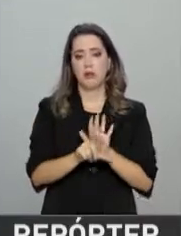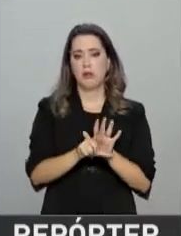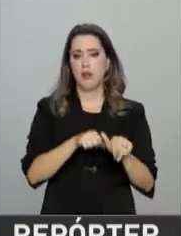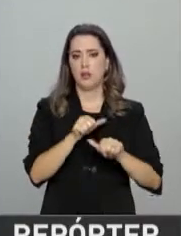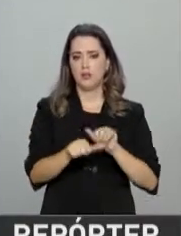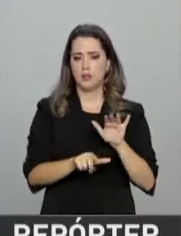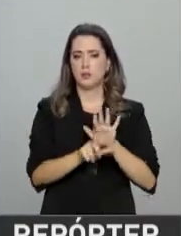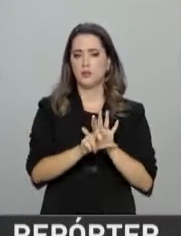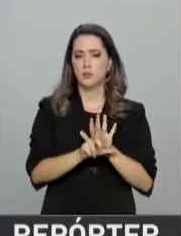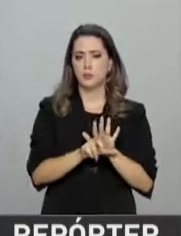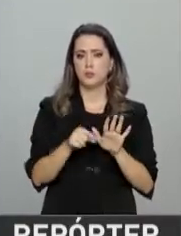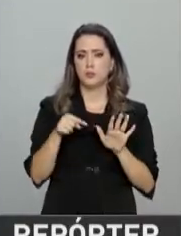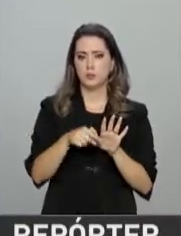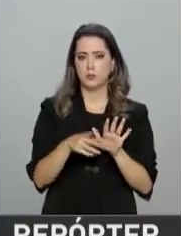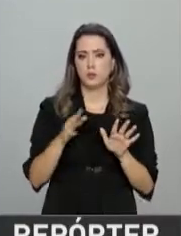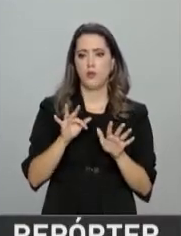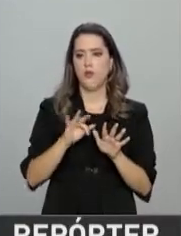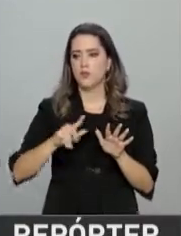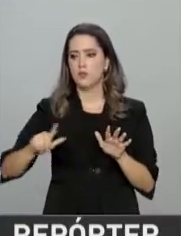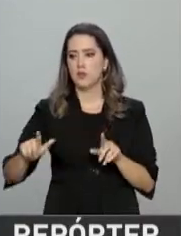tomadas, né?